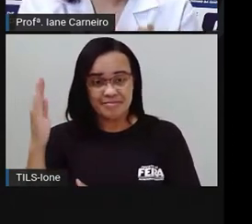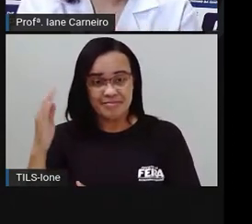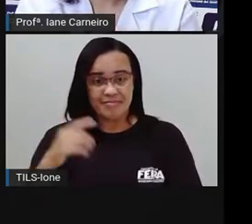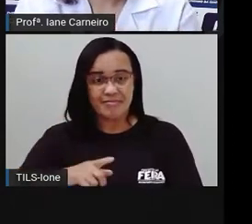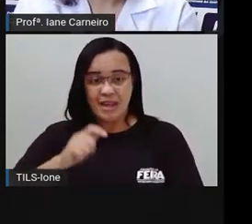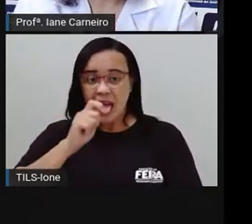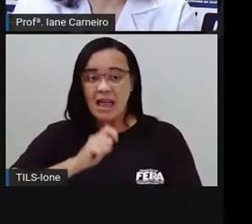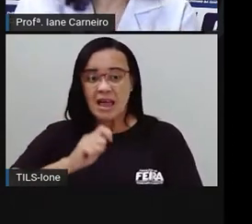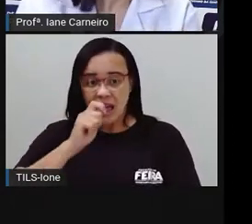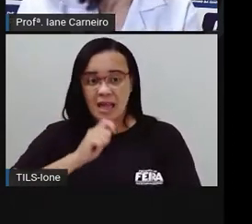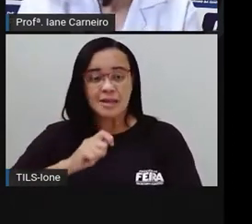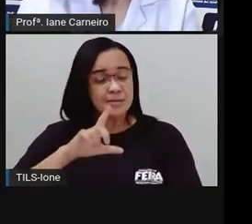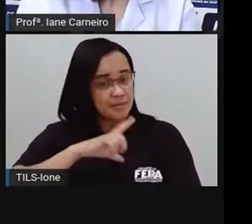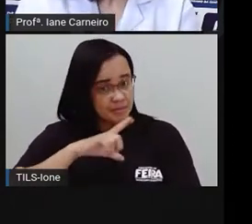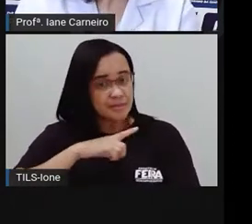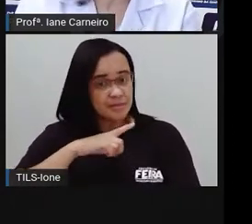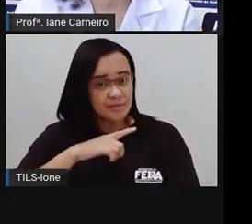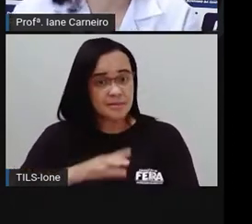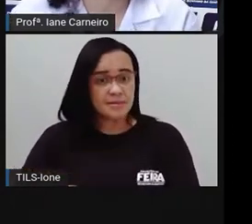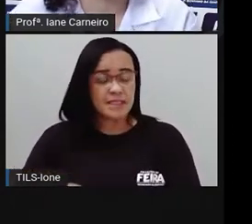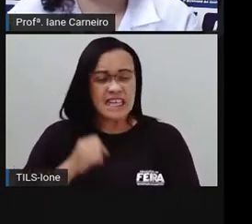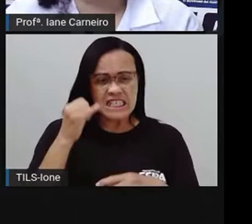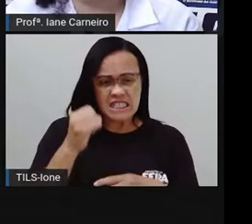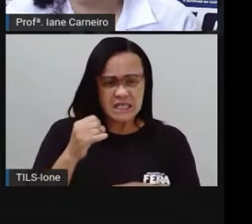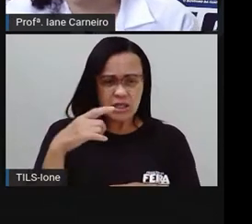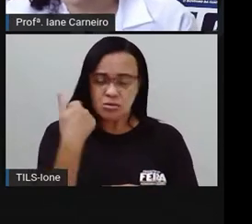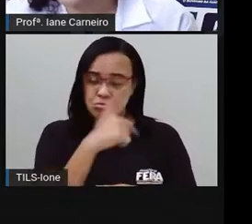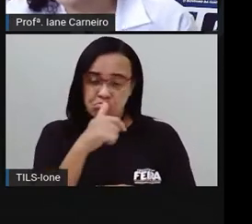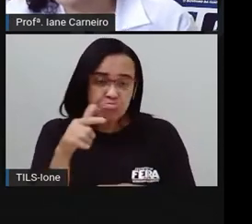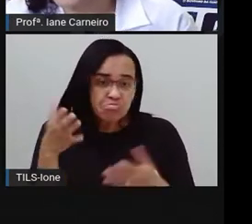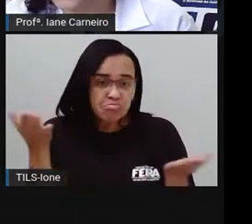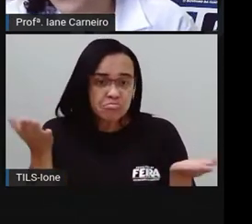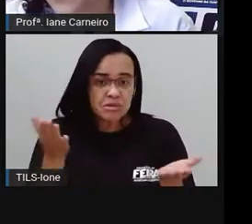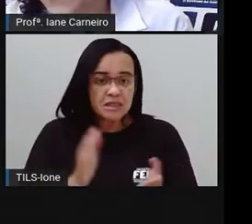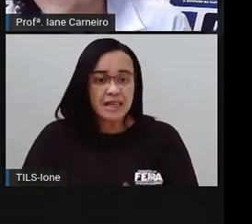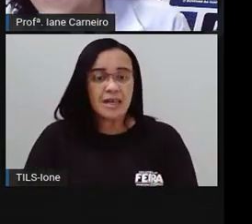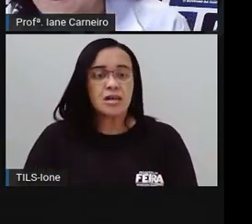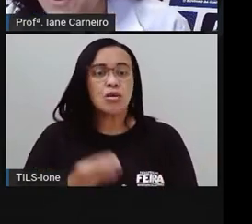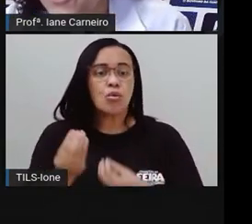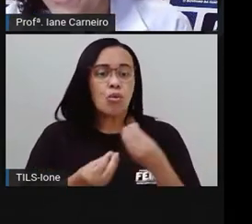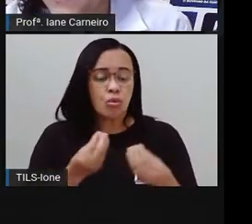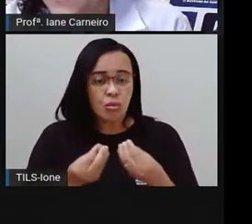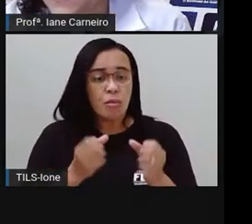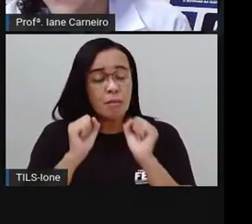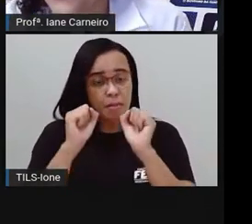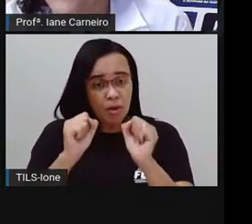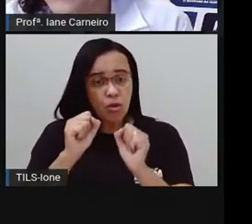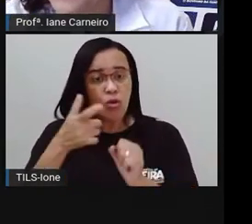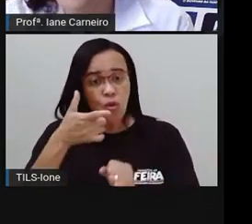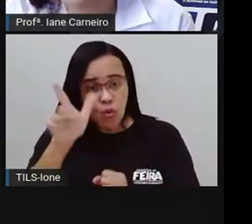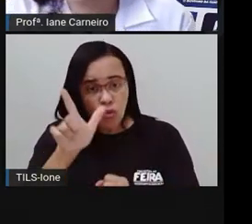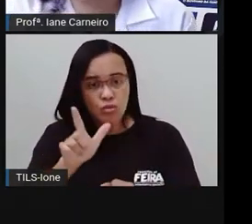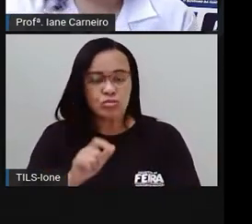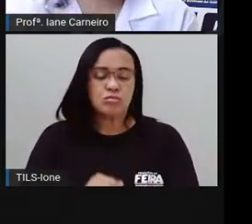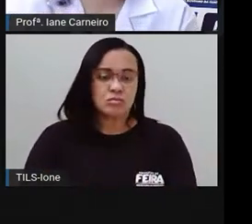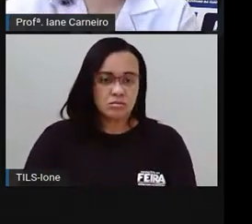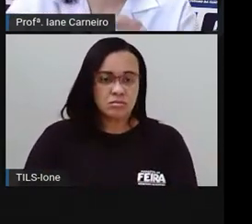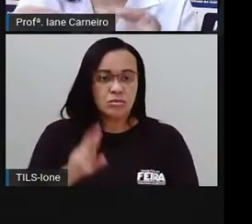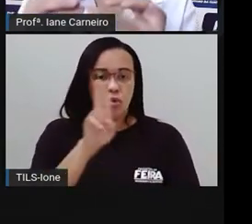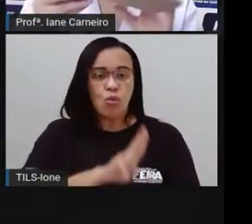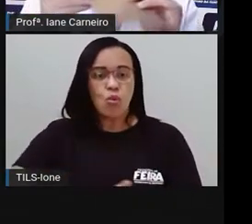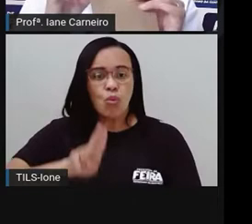certo? E aí, se você não conseguir, palitos de picolé, o que é que você pode fazer? Você pode